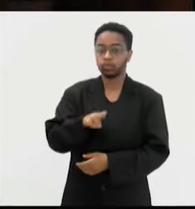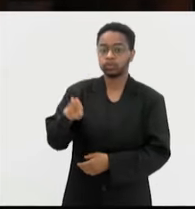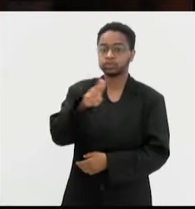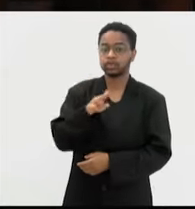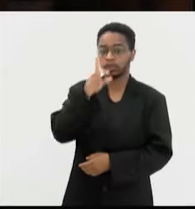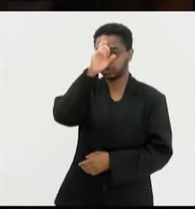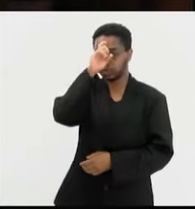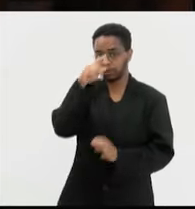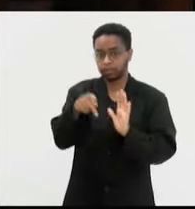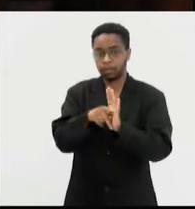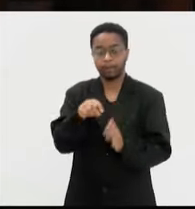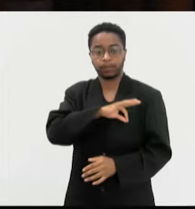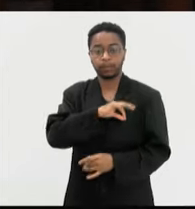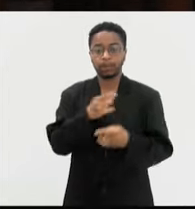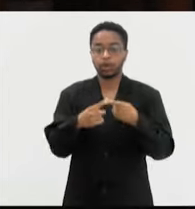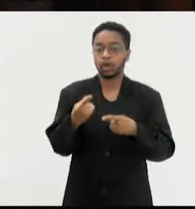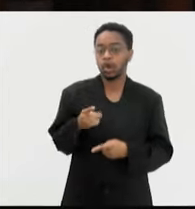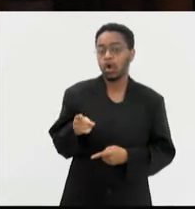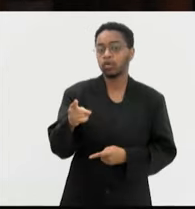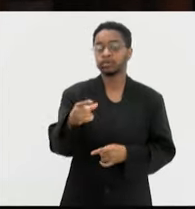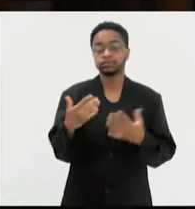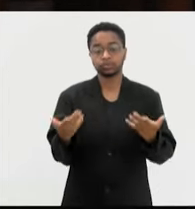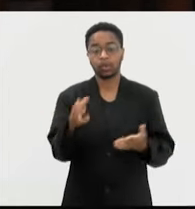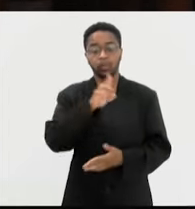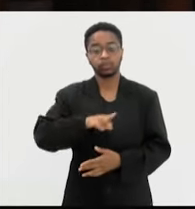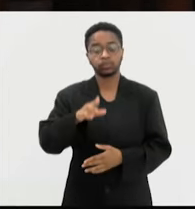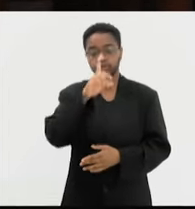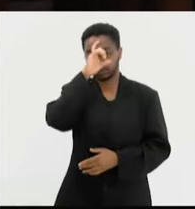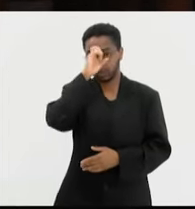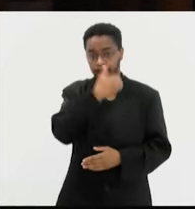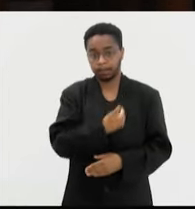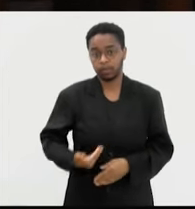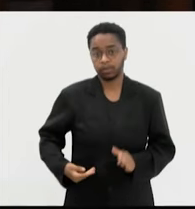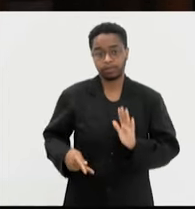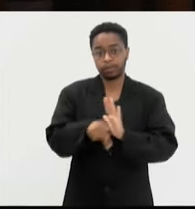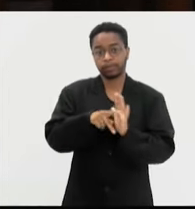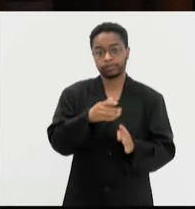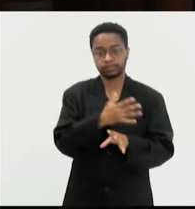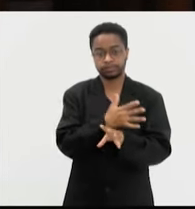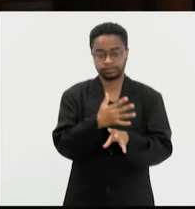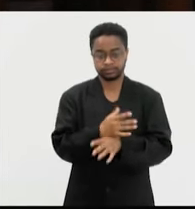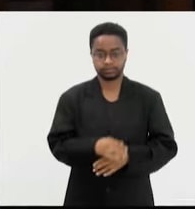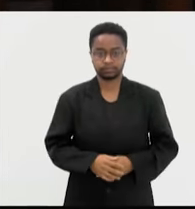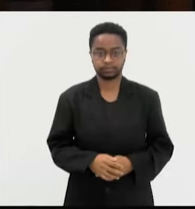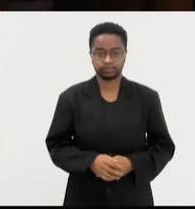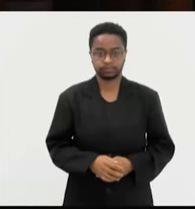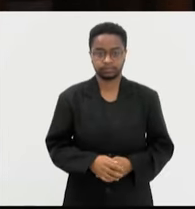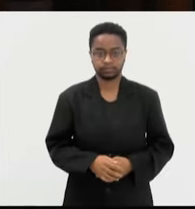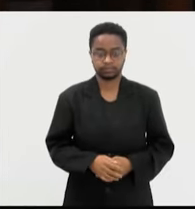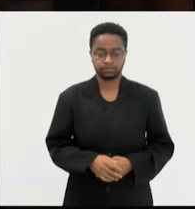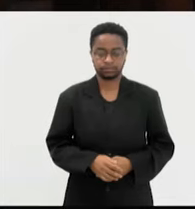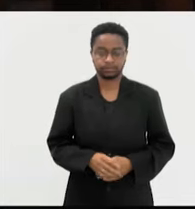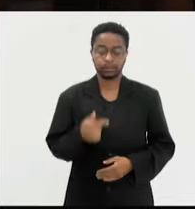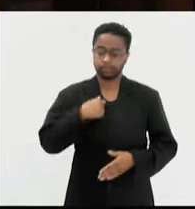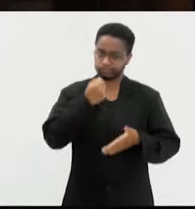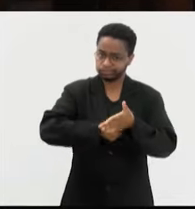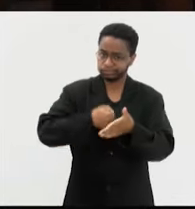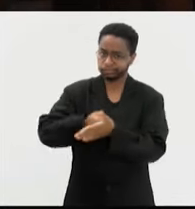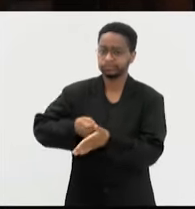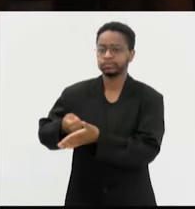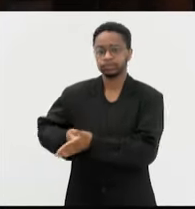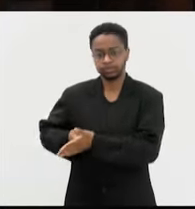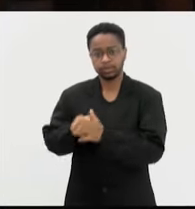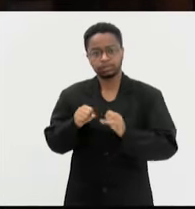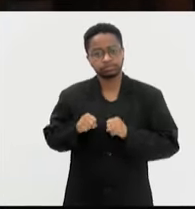HCPM que é longe e acaba utilizando o hospital público da cidade eu briguei por isso entreguei tudo